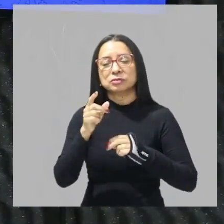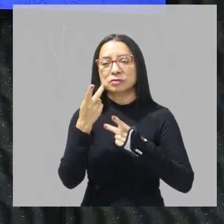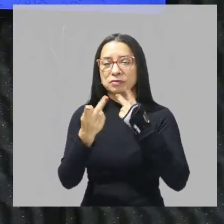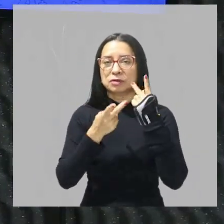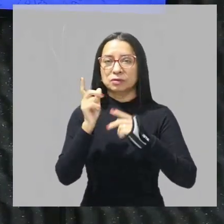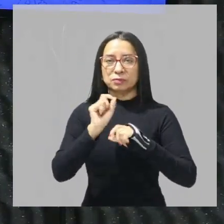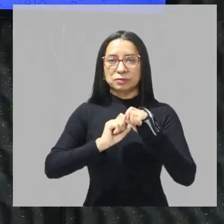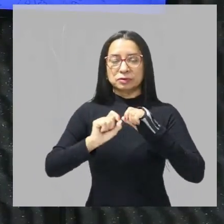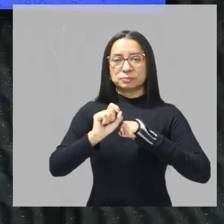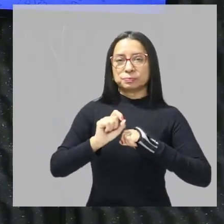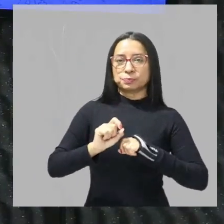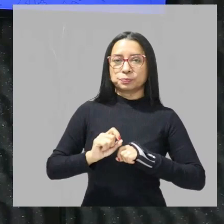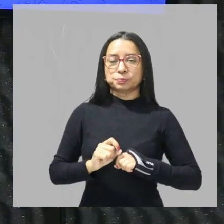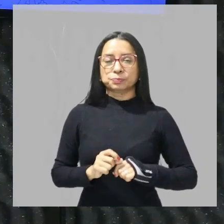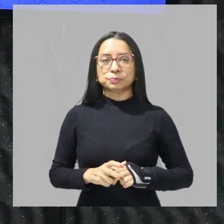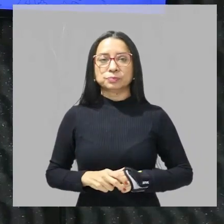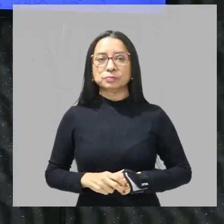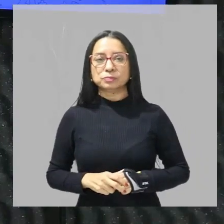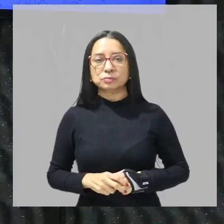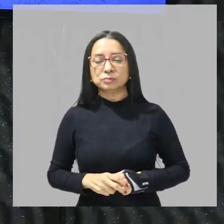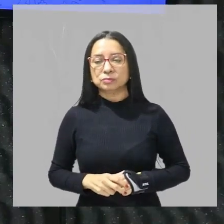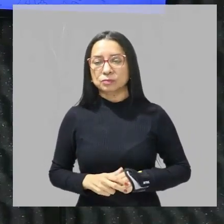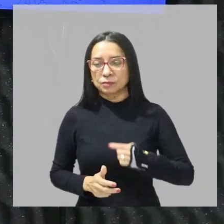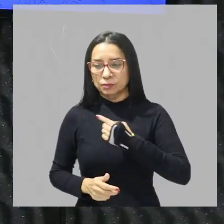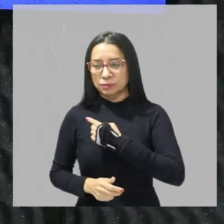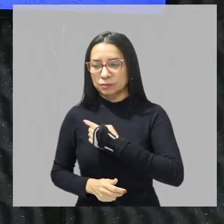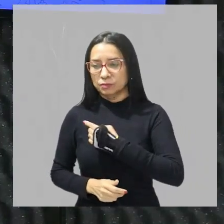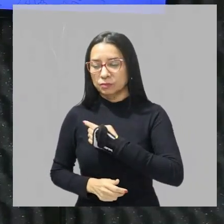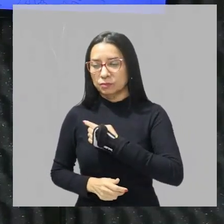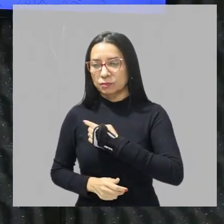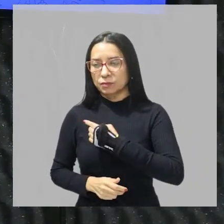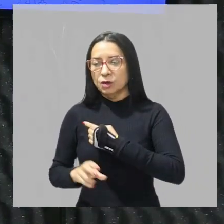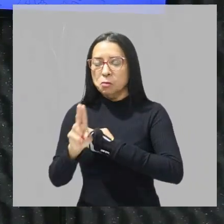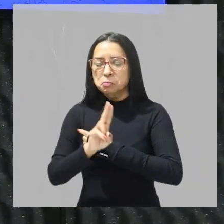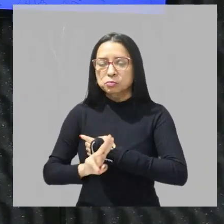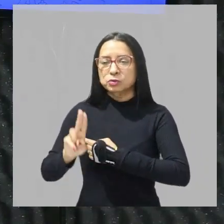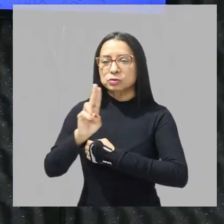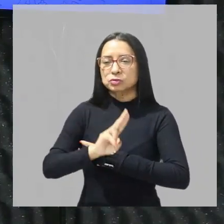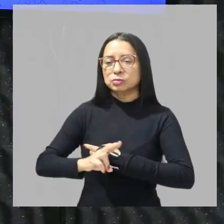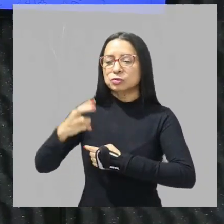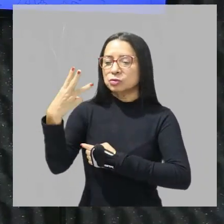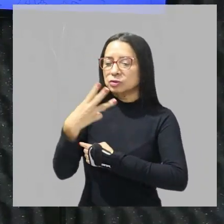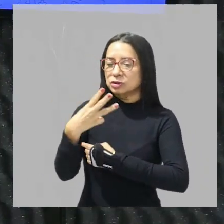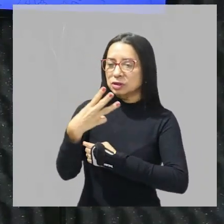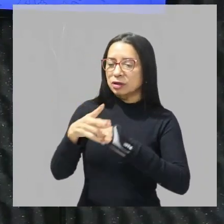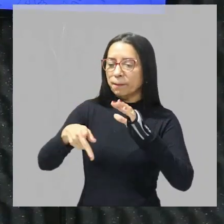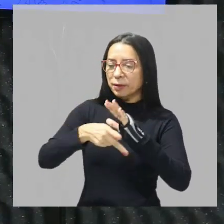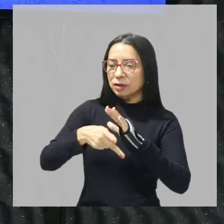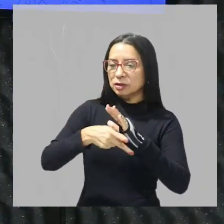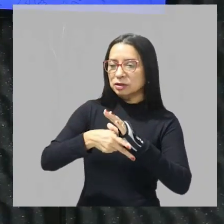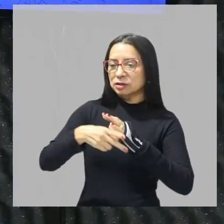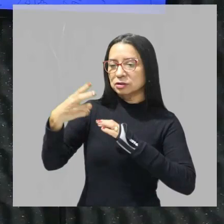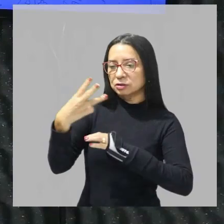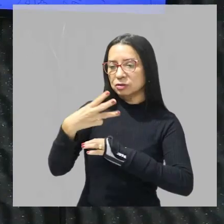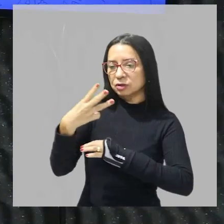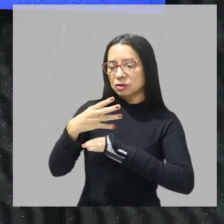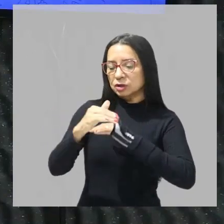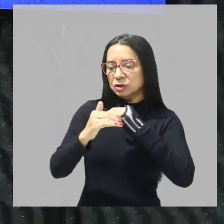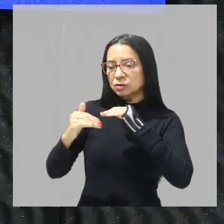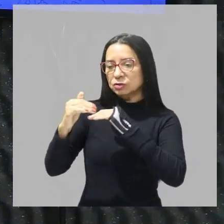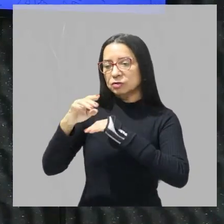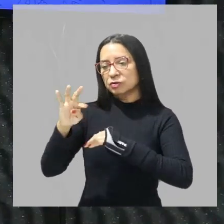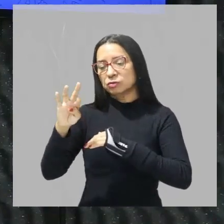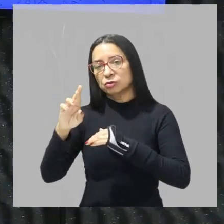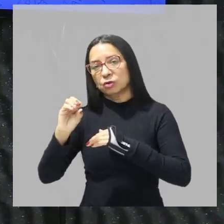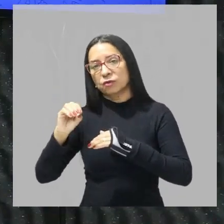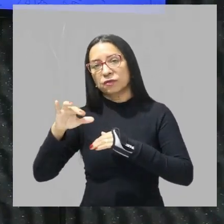seguinte, por exemplo, o consumidor terciário pertence ao terceiro nível trófico. Será que isso é verdade? Olha